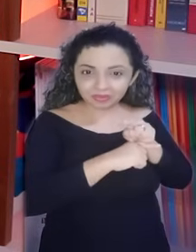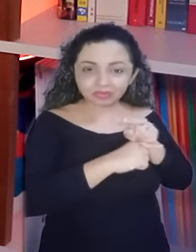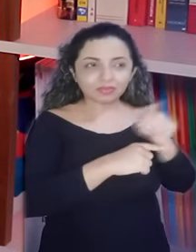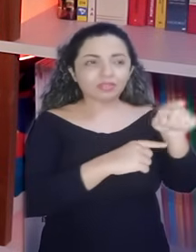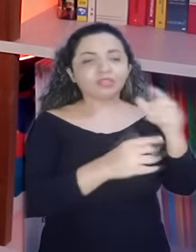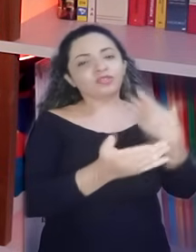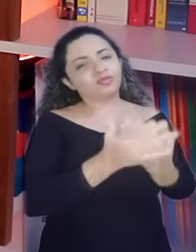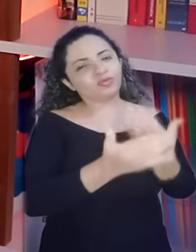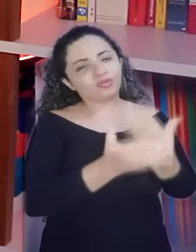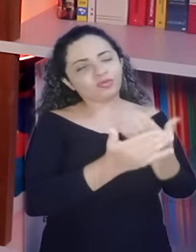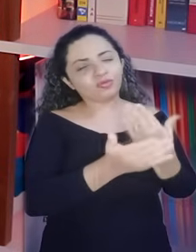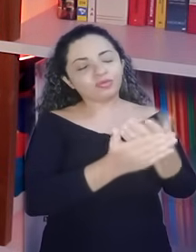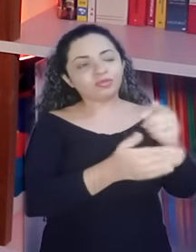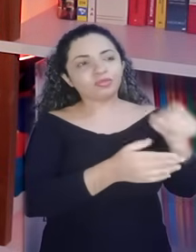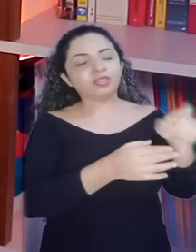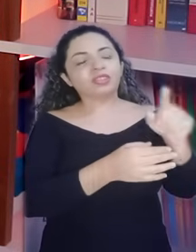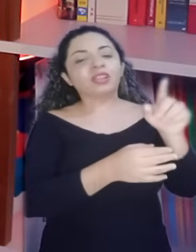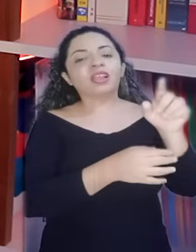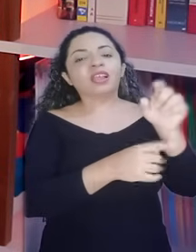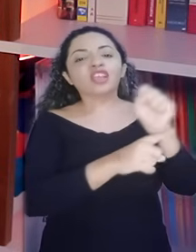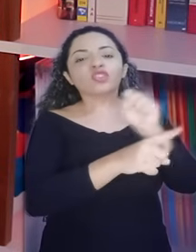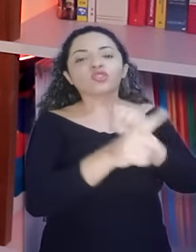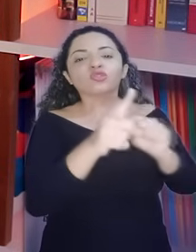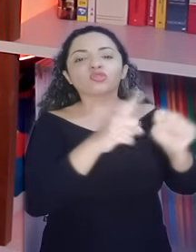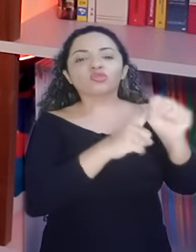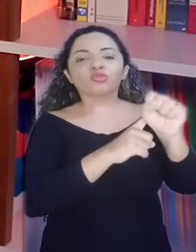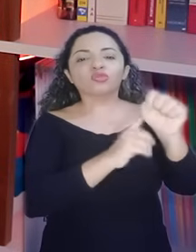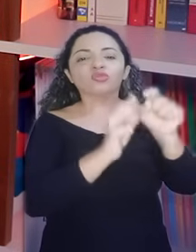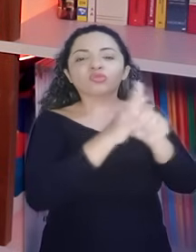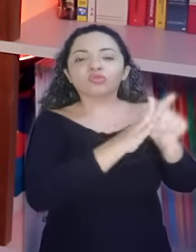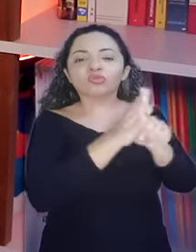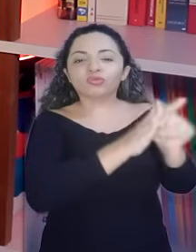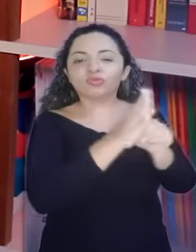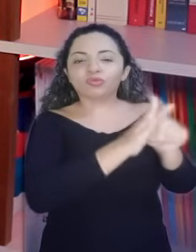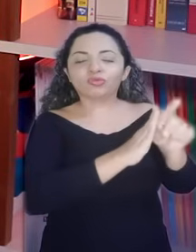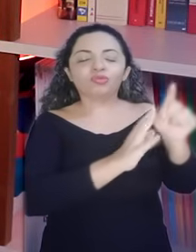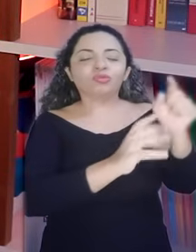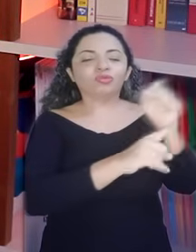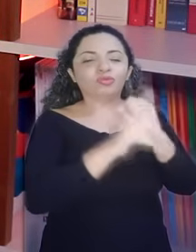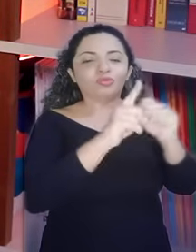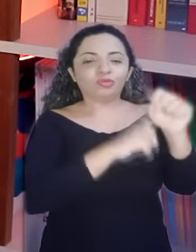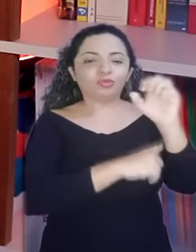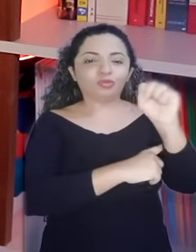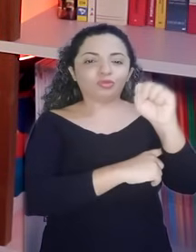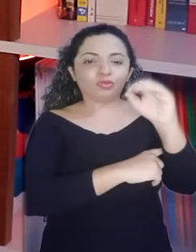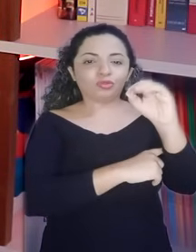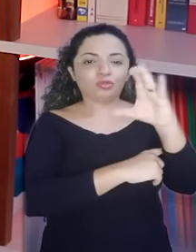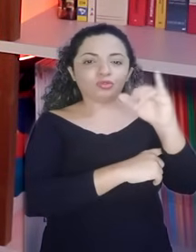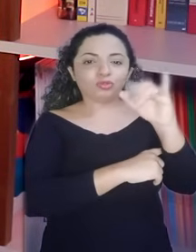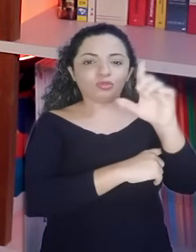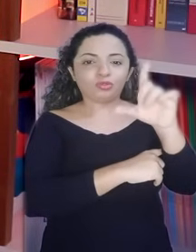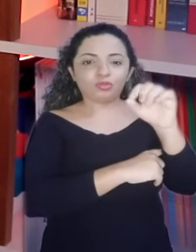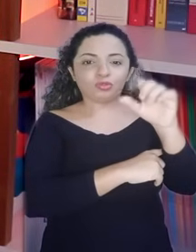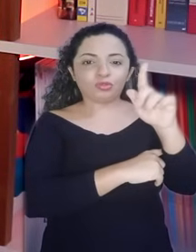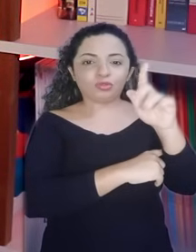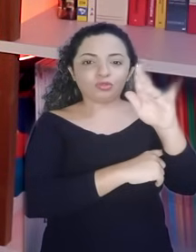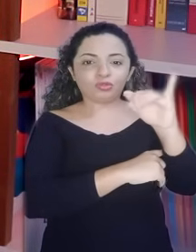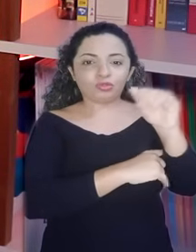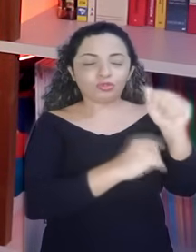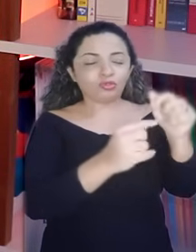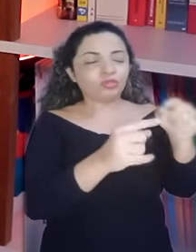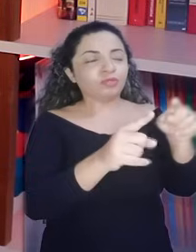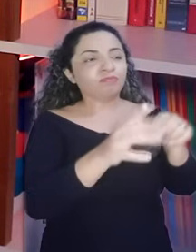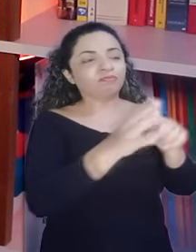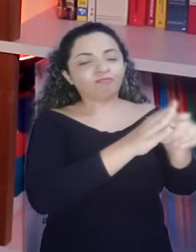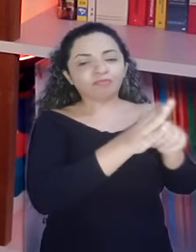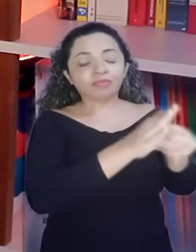estava estudando ainda. Dava, acho que tu ia gostar, curtir, ler esse livro. E na época eu era muito jovem ainda, eu li esse